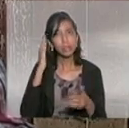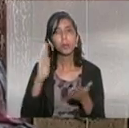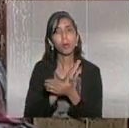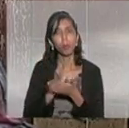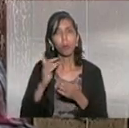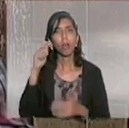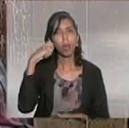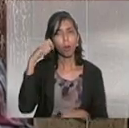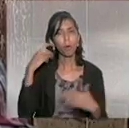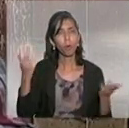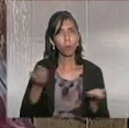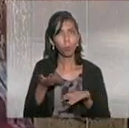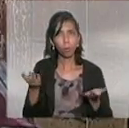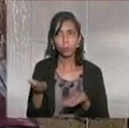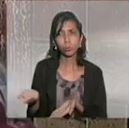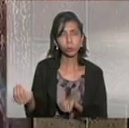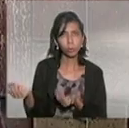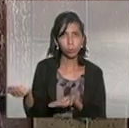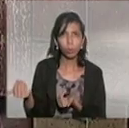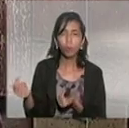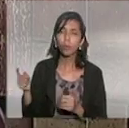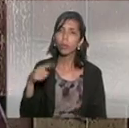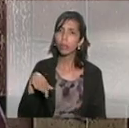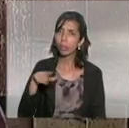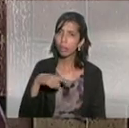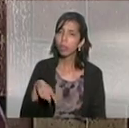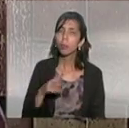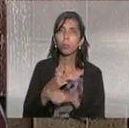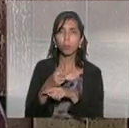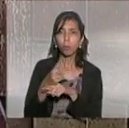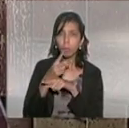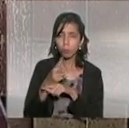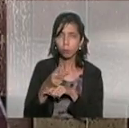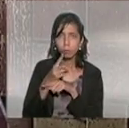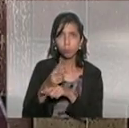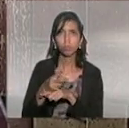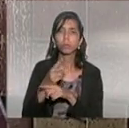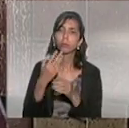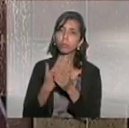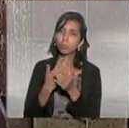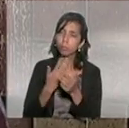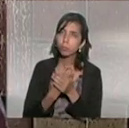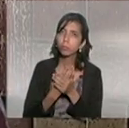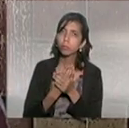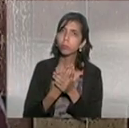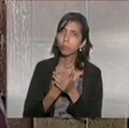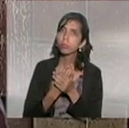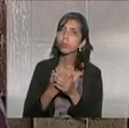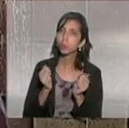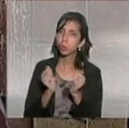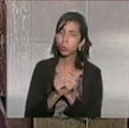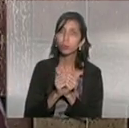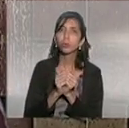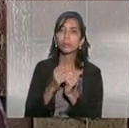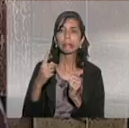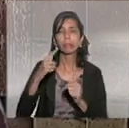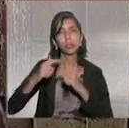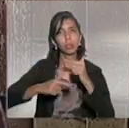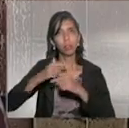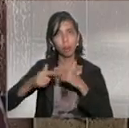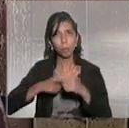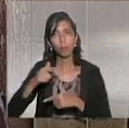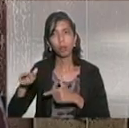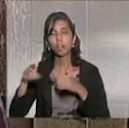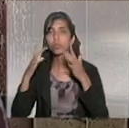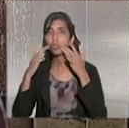atores hoje em dia, atores jovens, que buscam essas aulas paralelamente aos seus